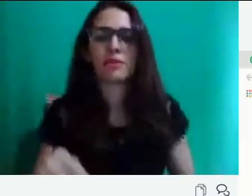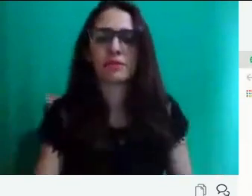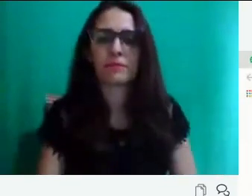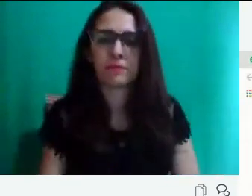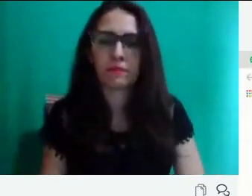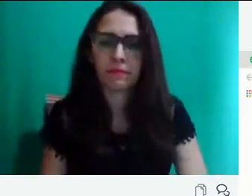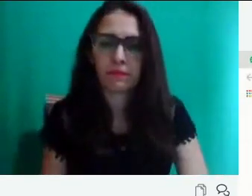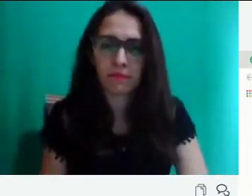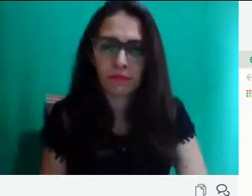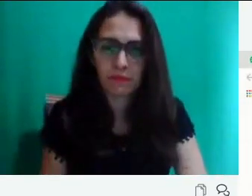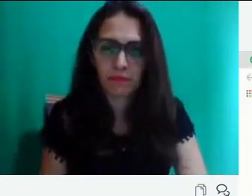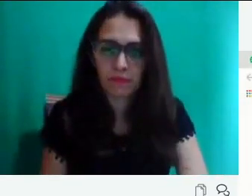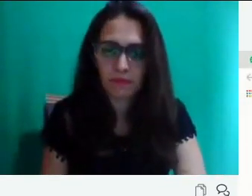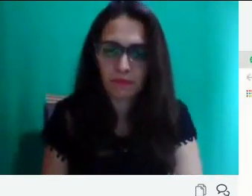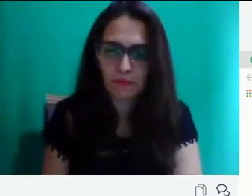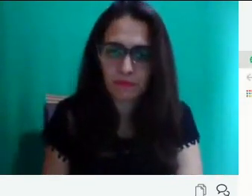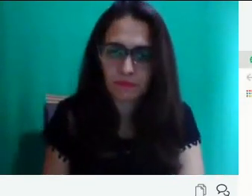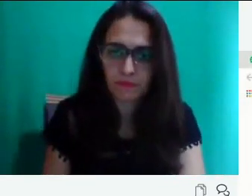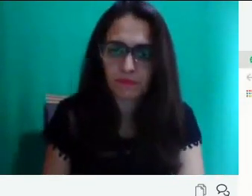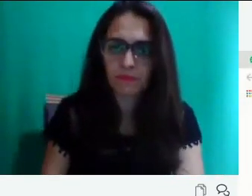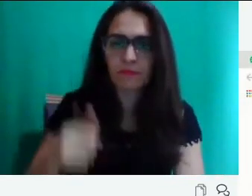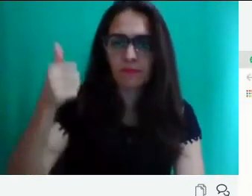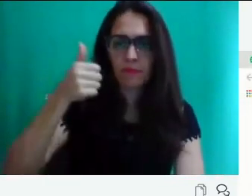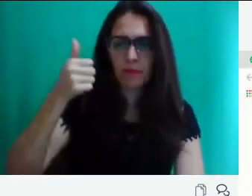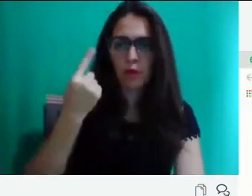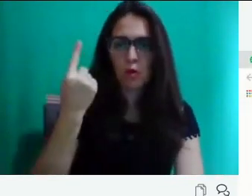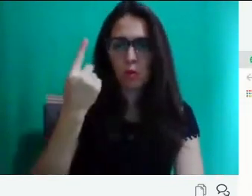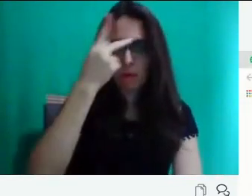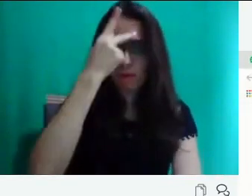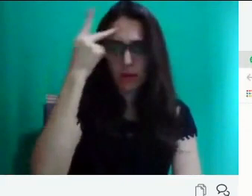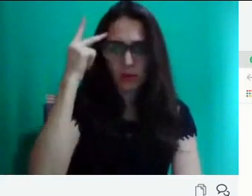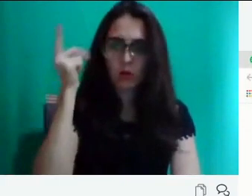na sequência, o suplente.